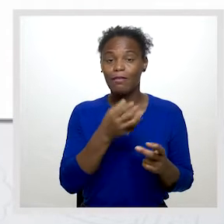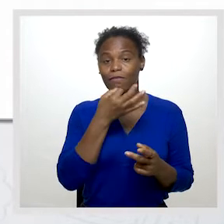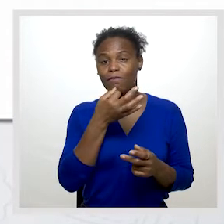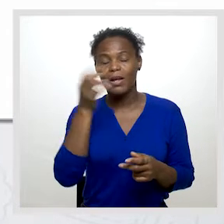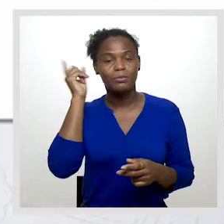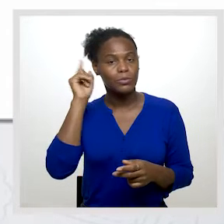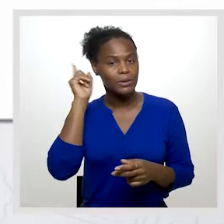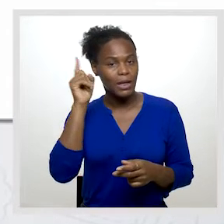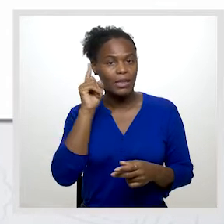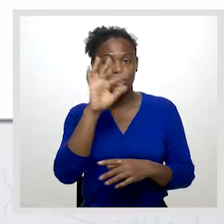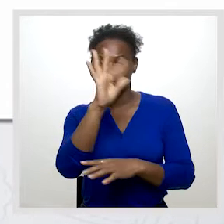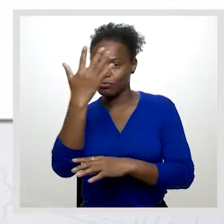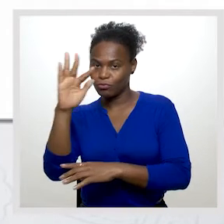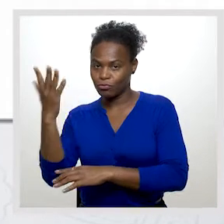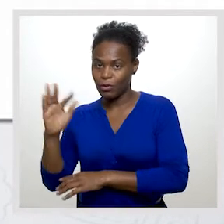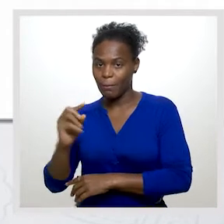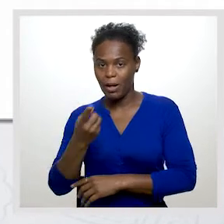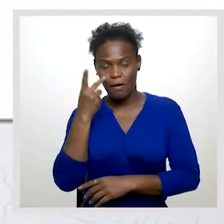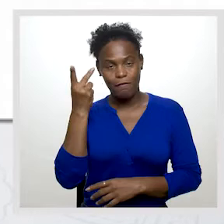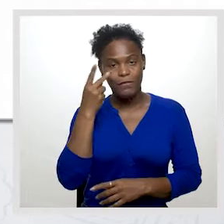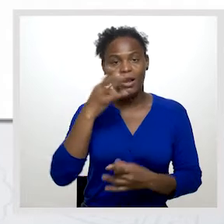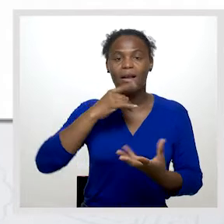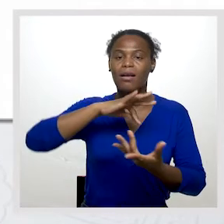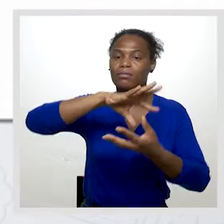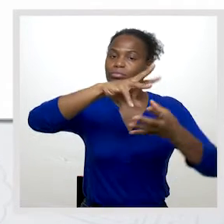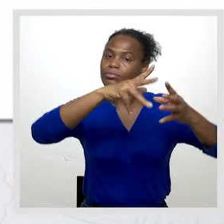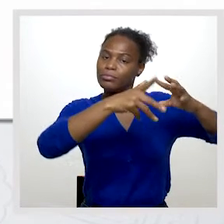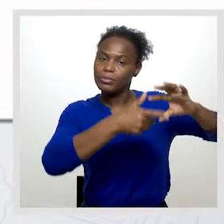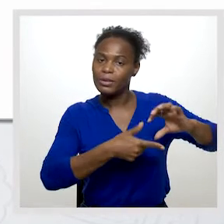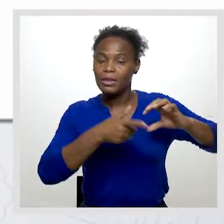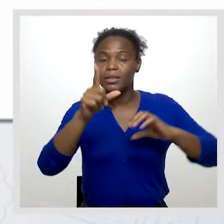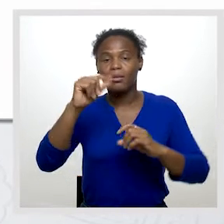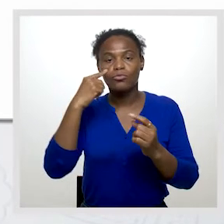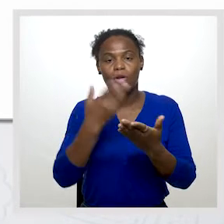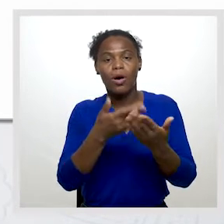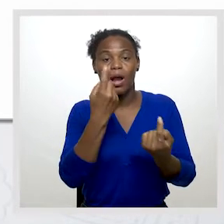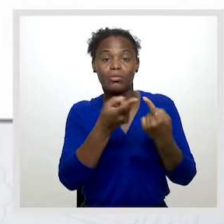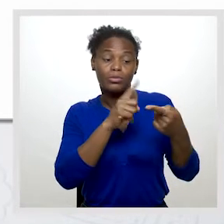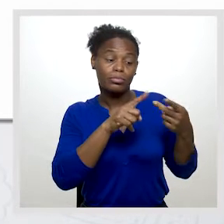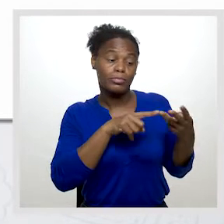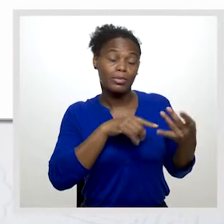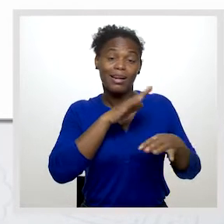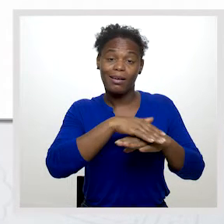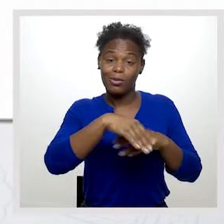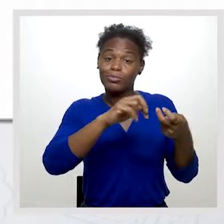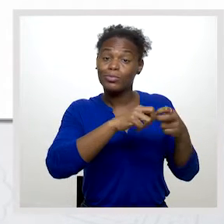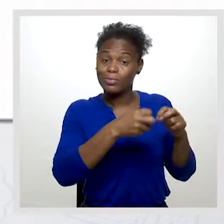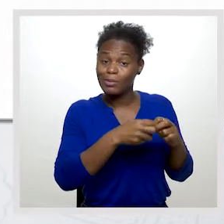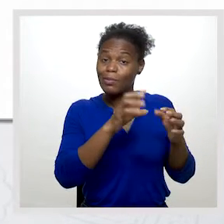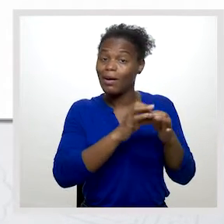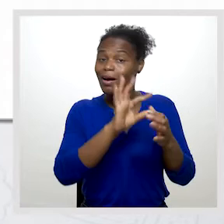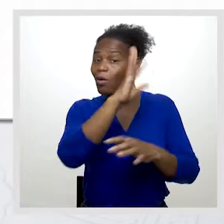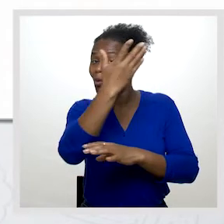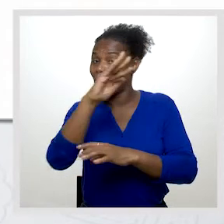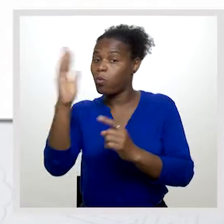Falamos da importância das florestas para a vida no planeta Terra. Apontamos as causas e consequências da